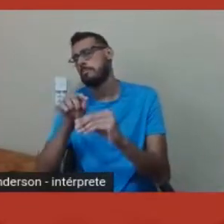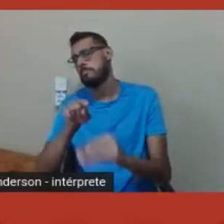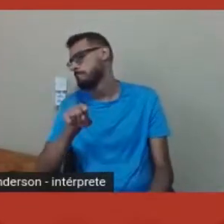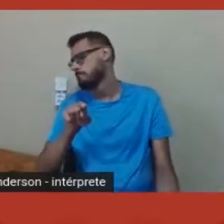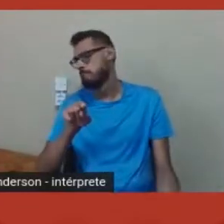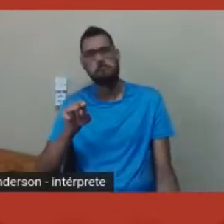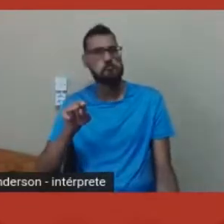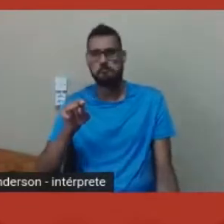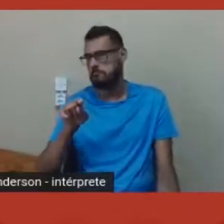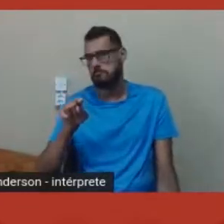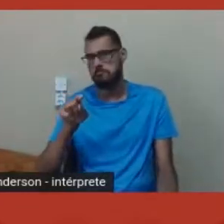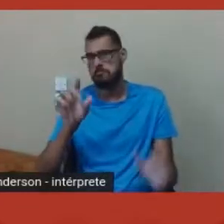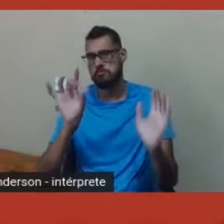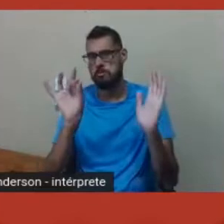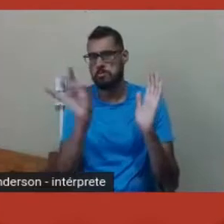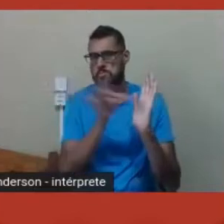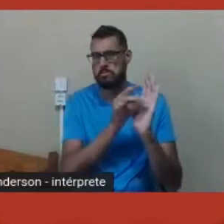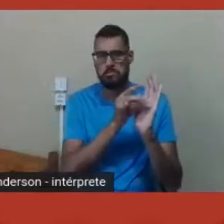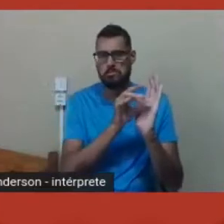Um post-it nisso daí.